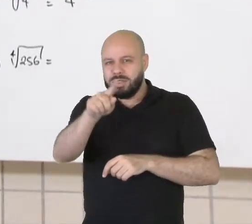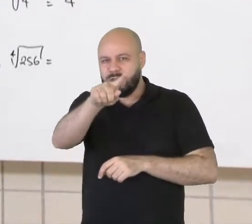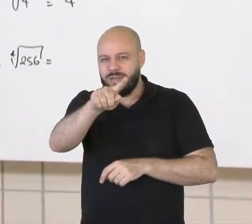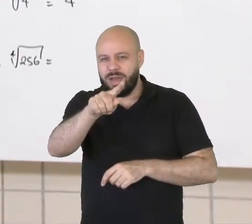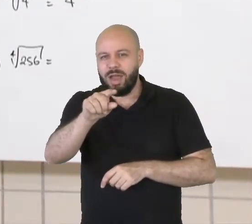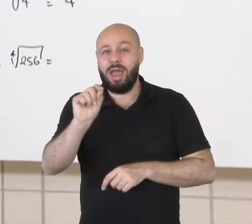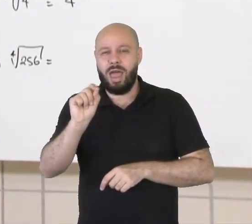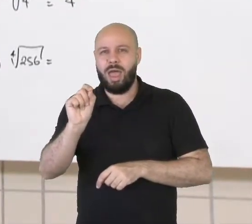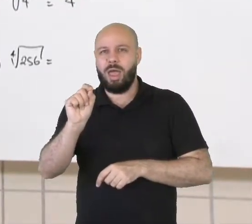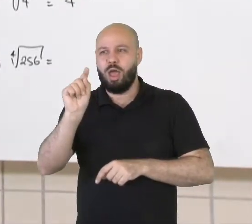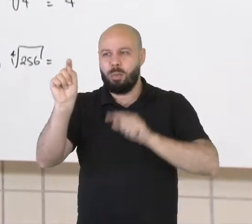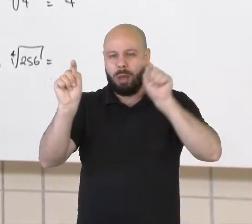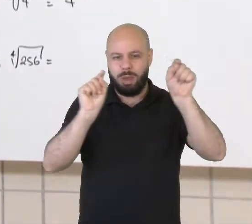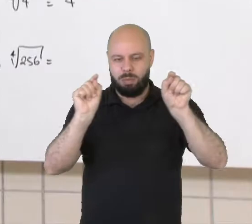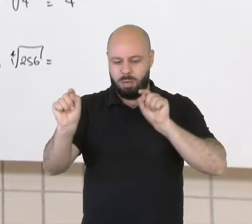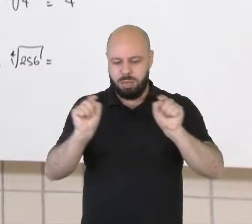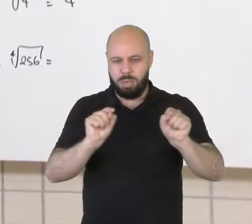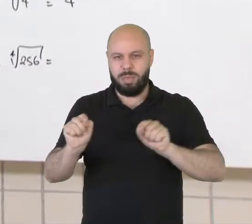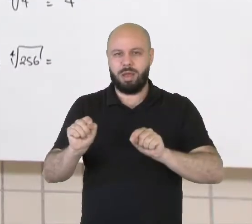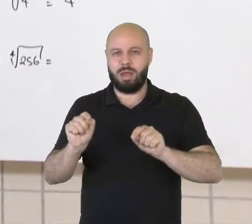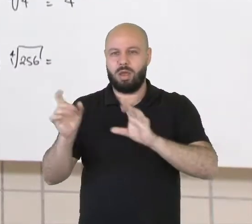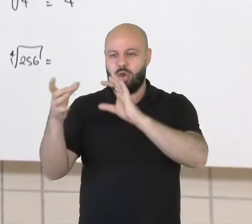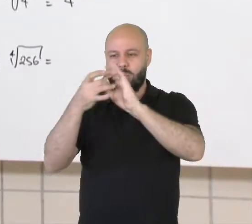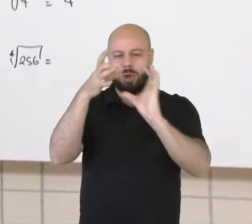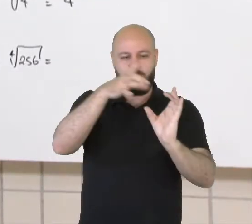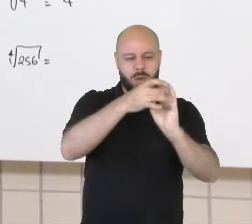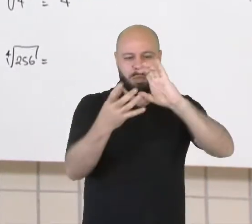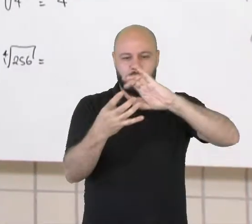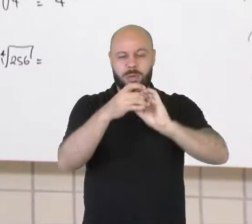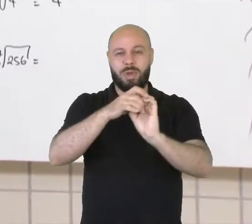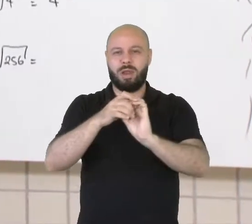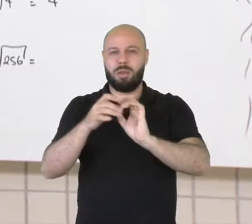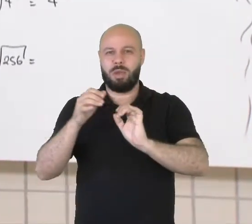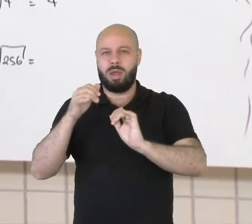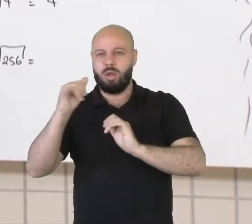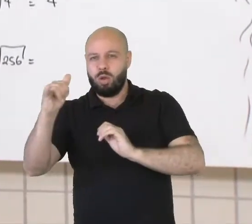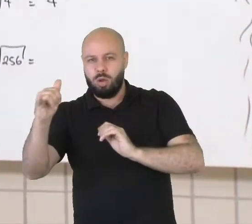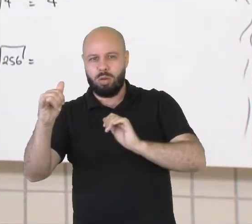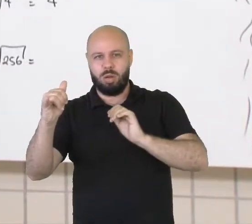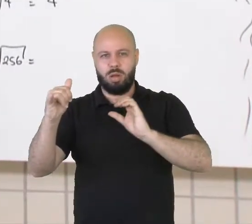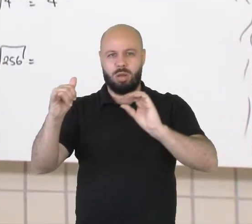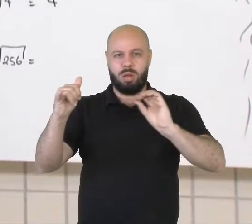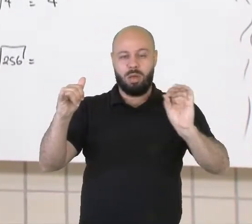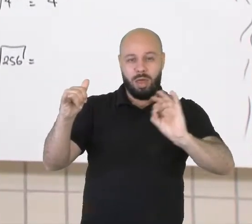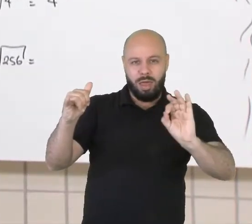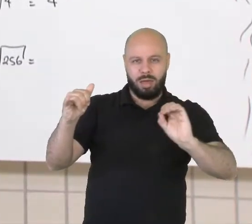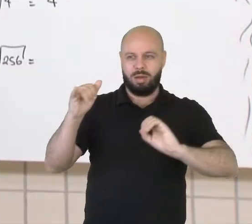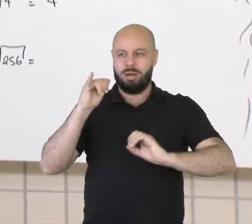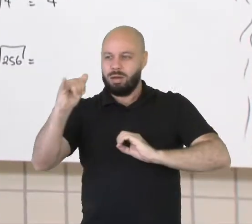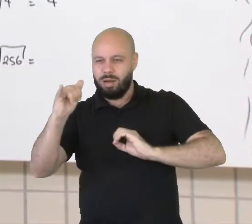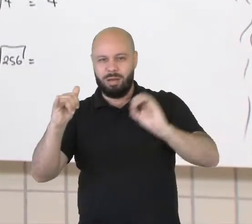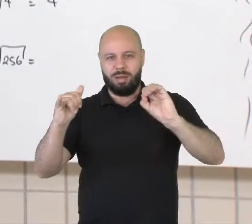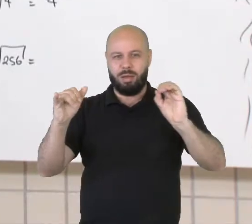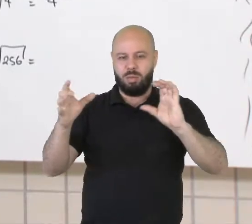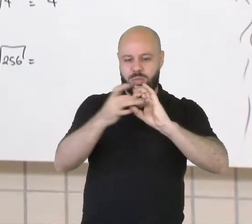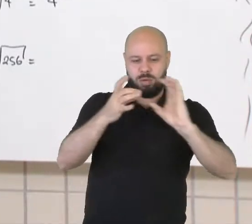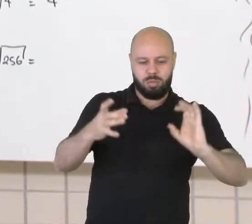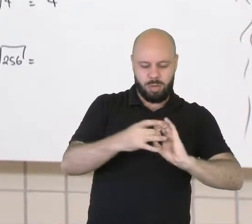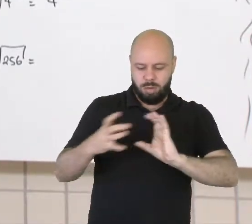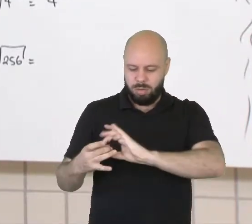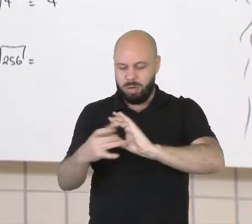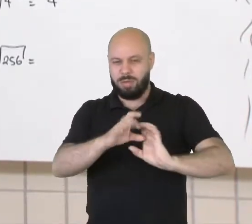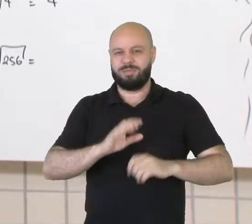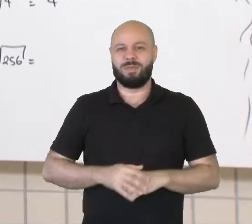disso aqui. Dessa combinação de ausência e presença de energia. Então aqui eu já estou aproximando a matemática daquele